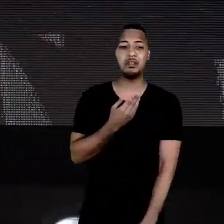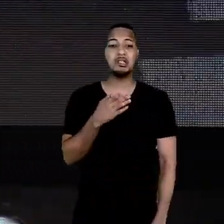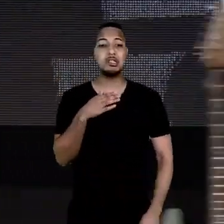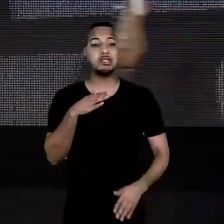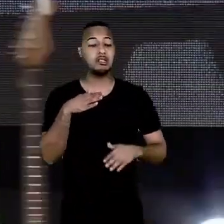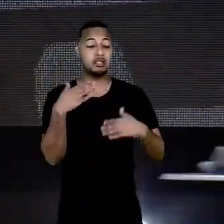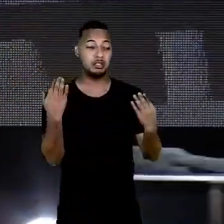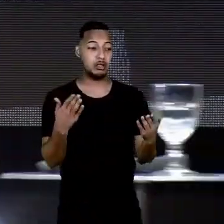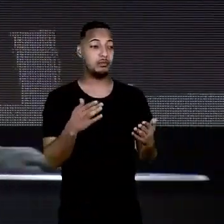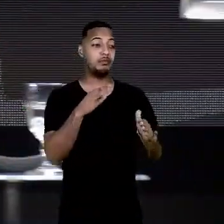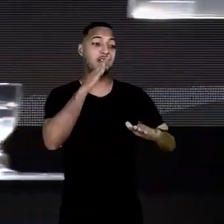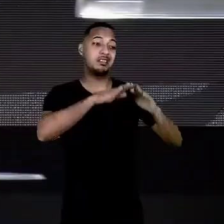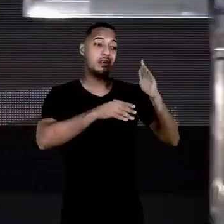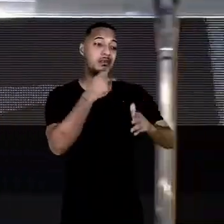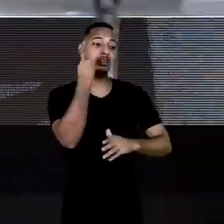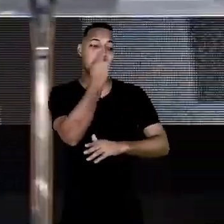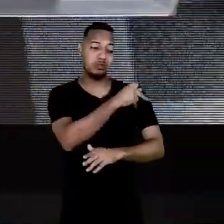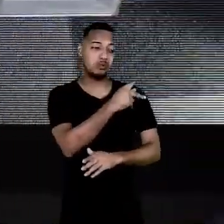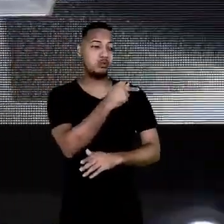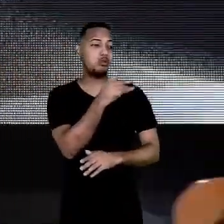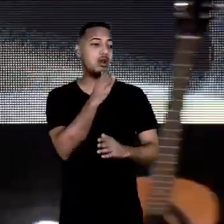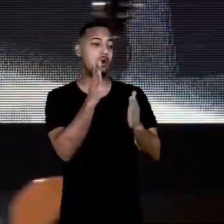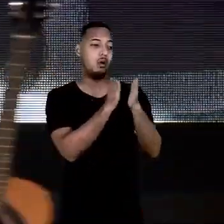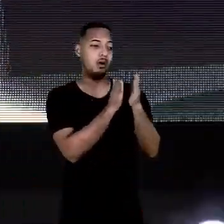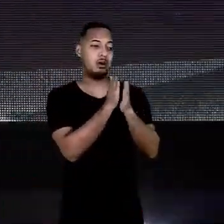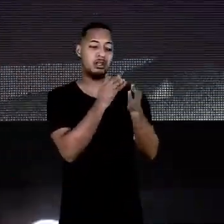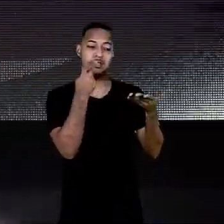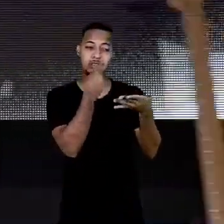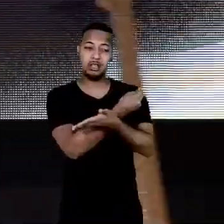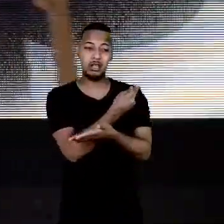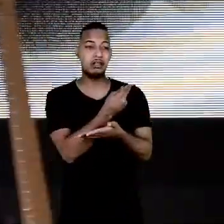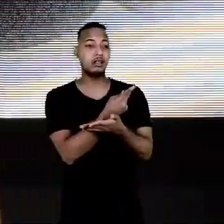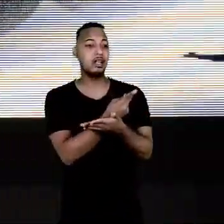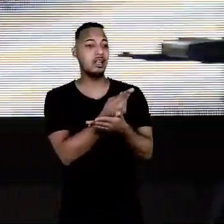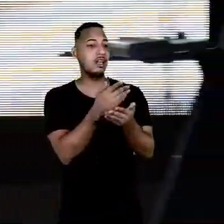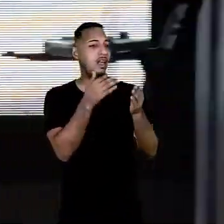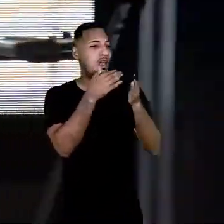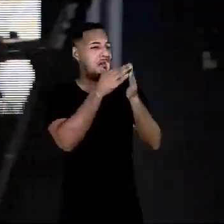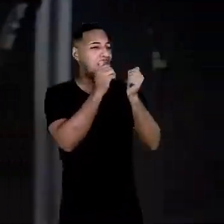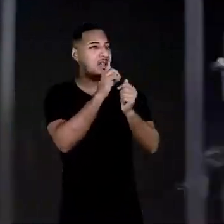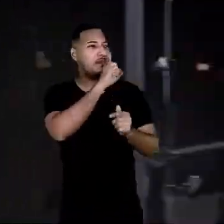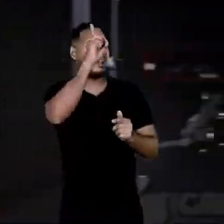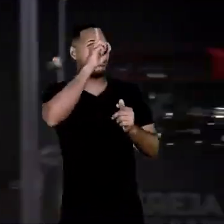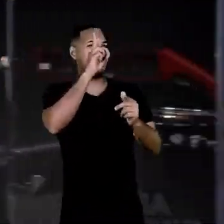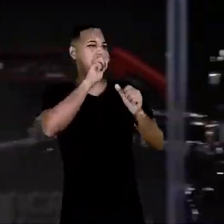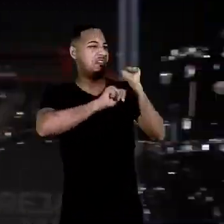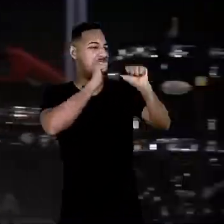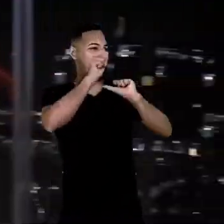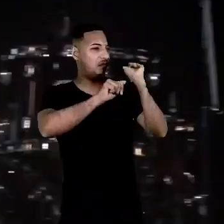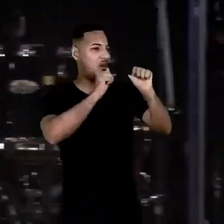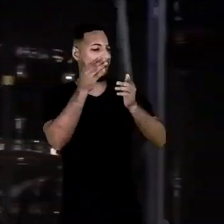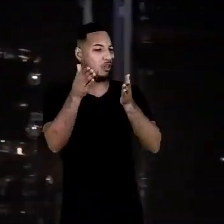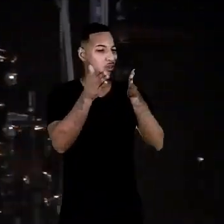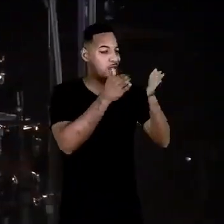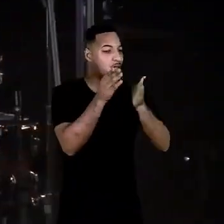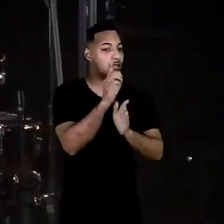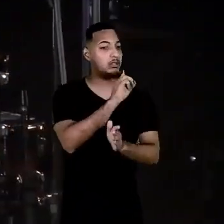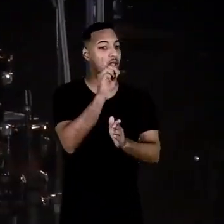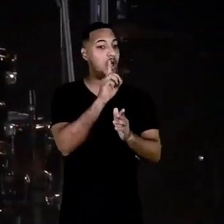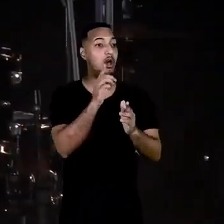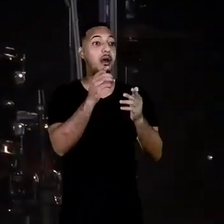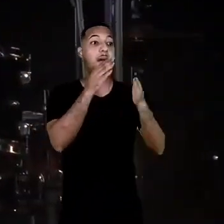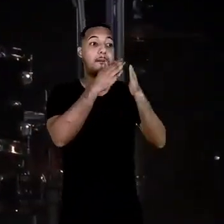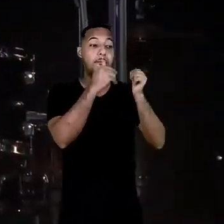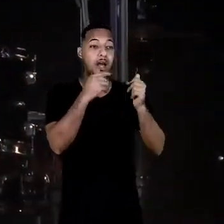esteja errada. Não peça para Deus mudar a circunstância. Peça para Deus mudar você em